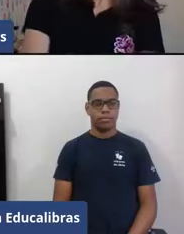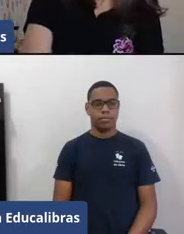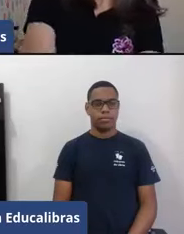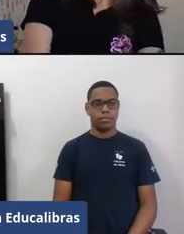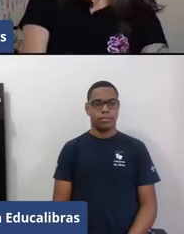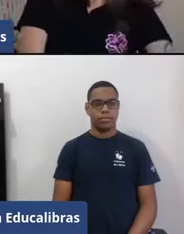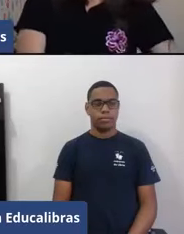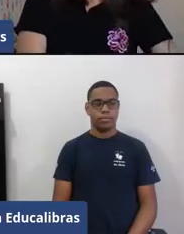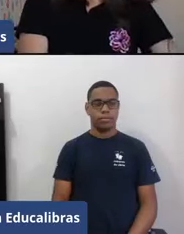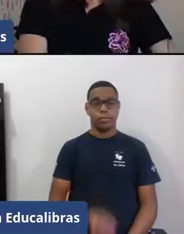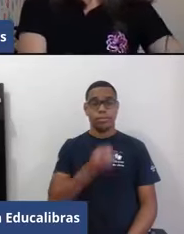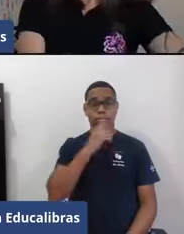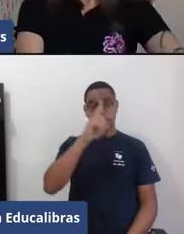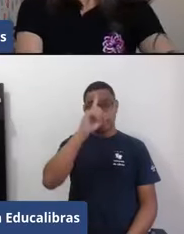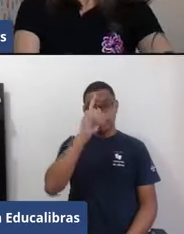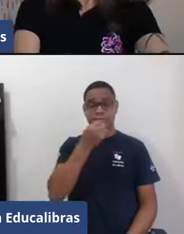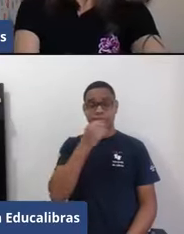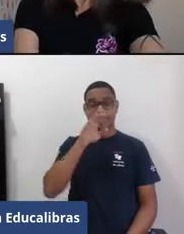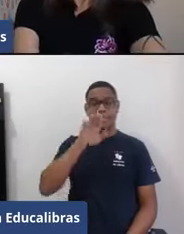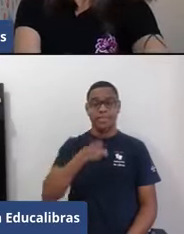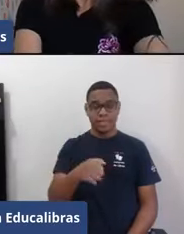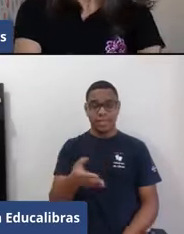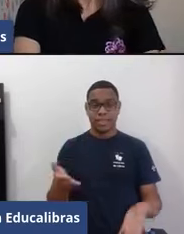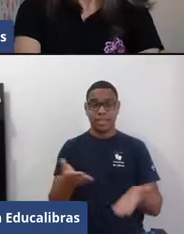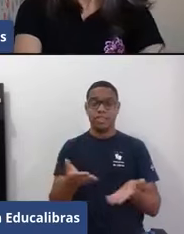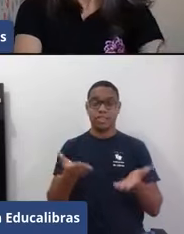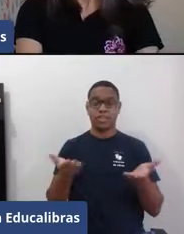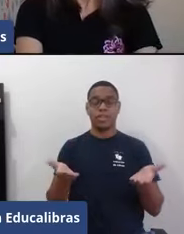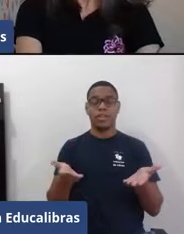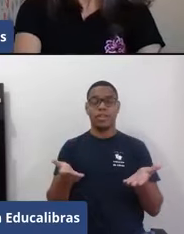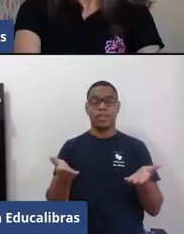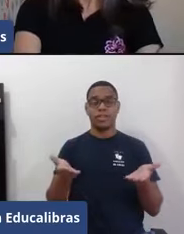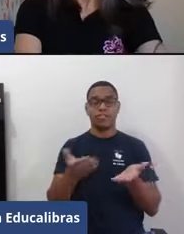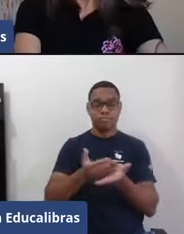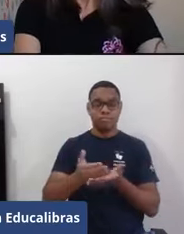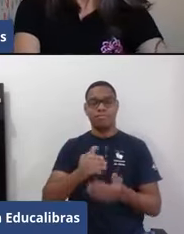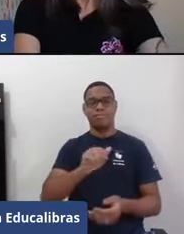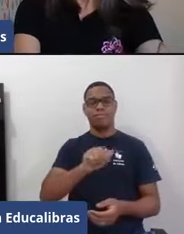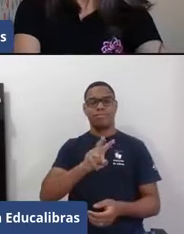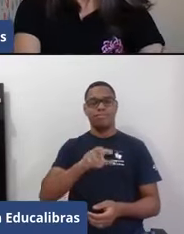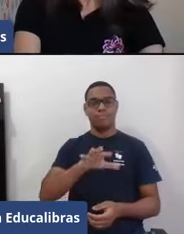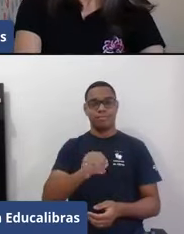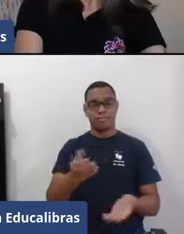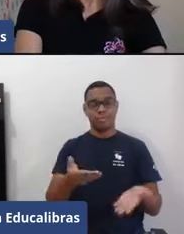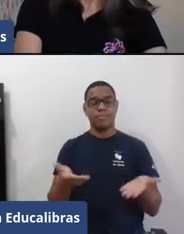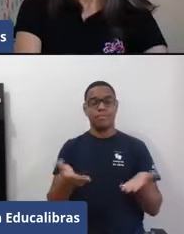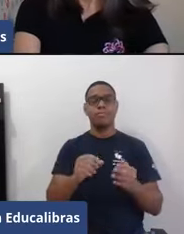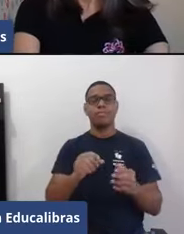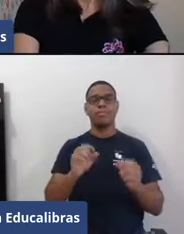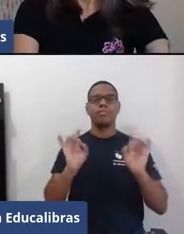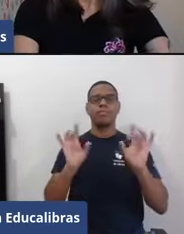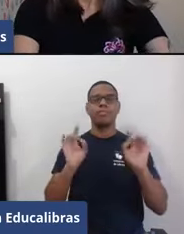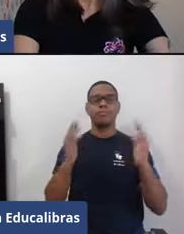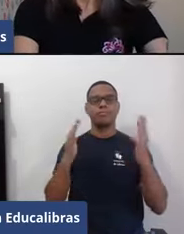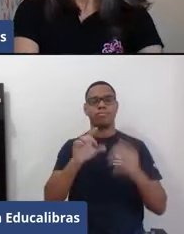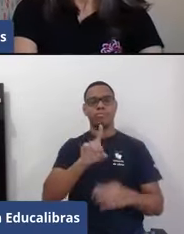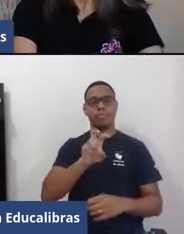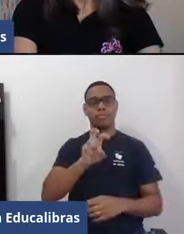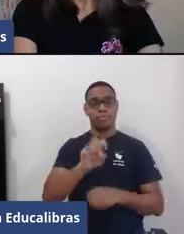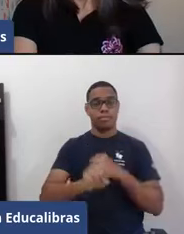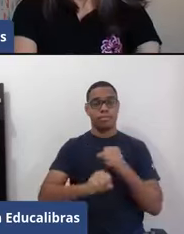Bom dia, boa tarde. Estamos ao vivo aqui, comemorando os 15 anos da Secretaria